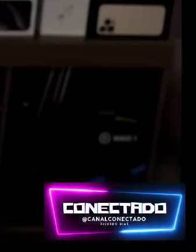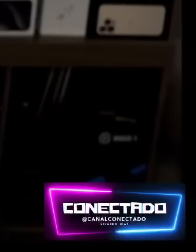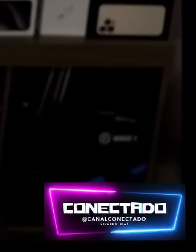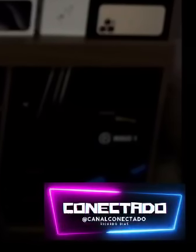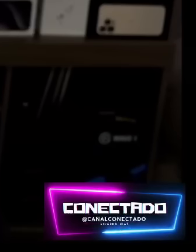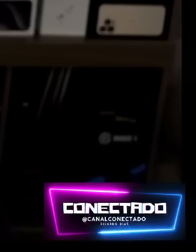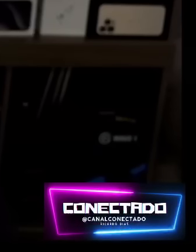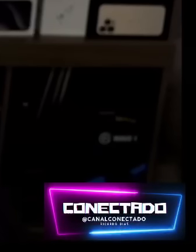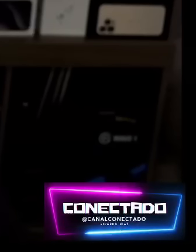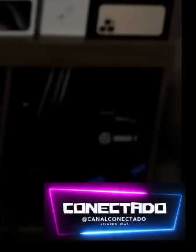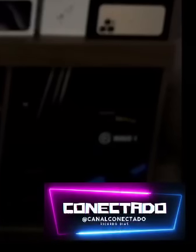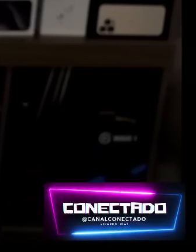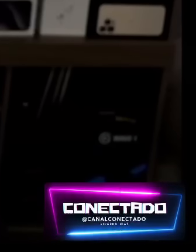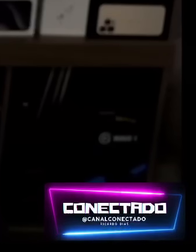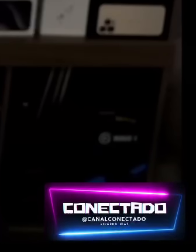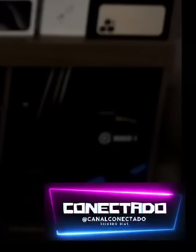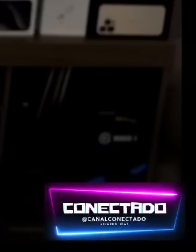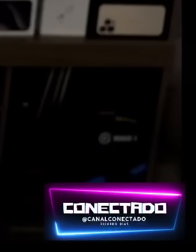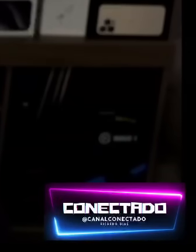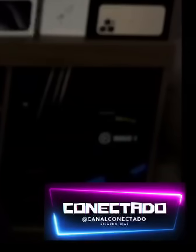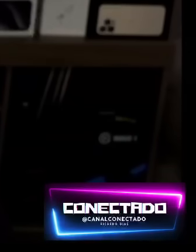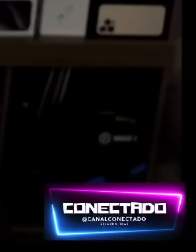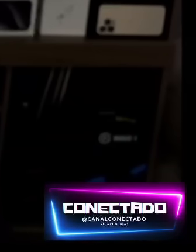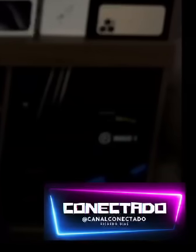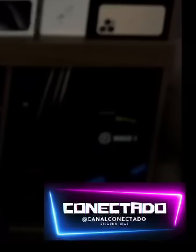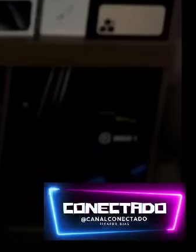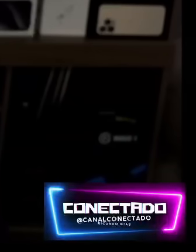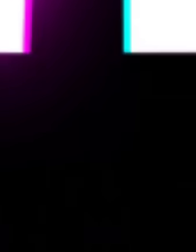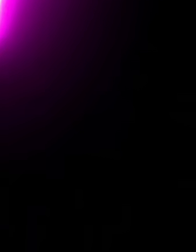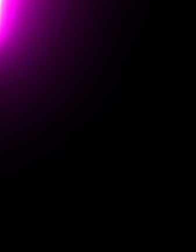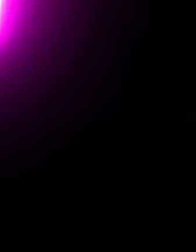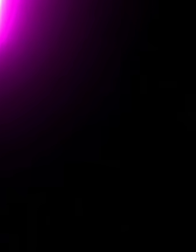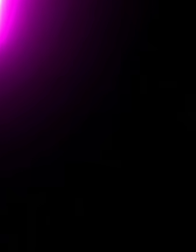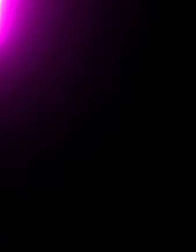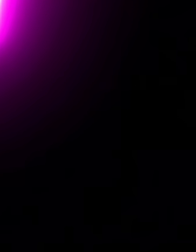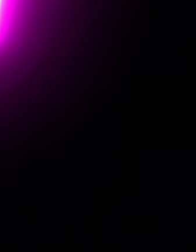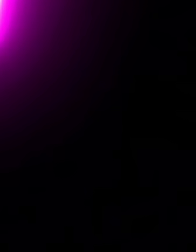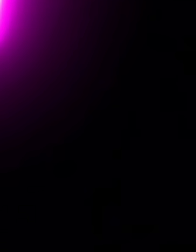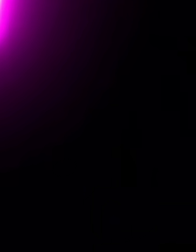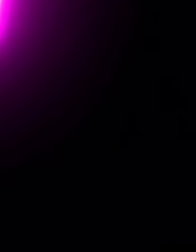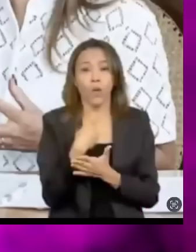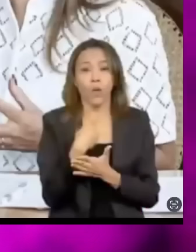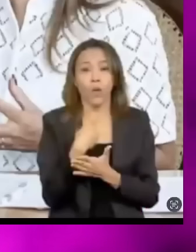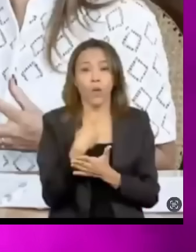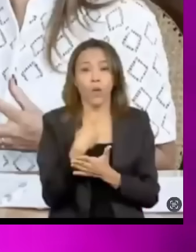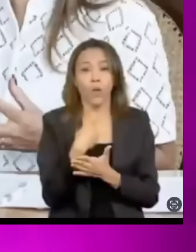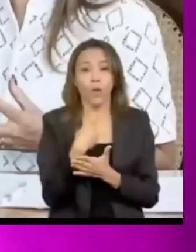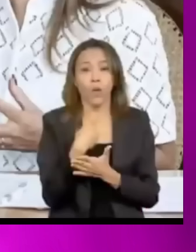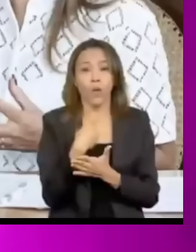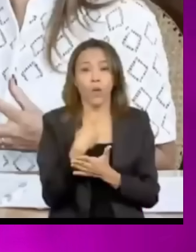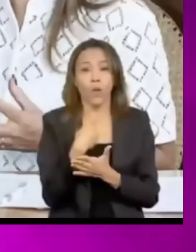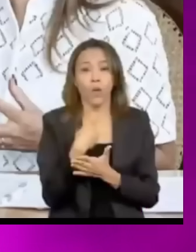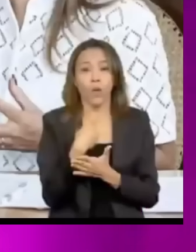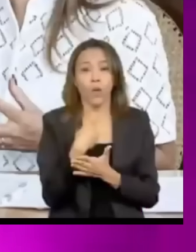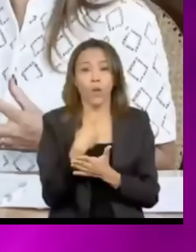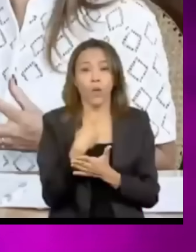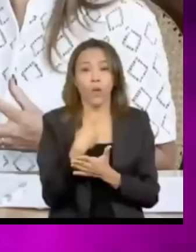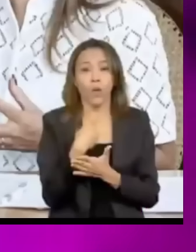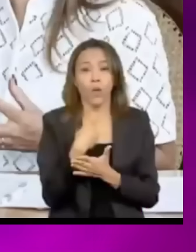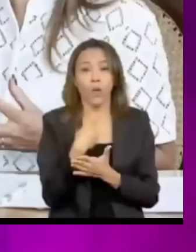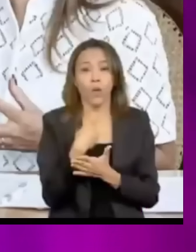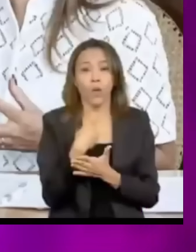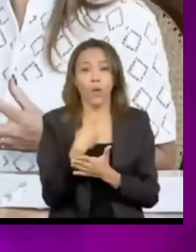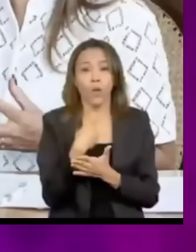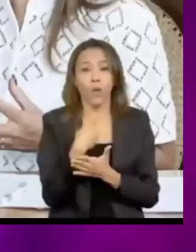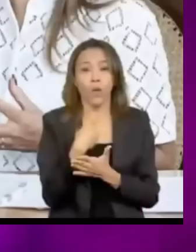as redes sociais. Meu nome é Ricardo Dias e seja bem-vindo ao canal Conectado. Essas duas pessoinhas